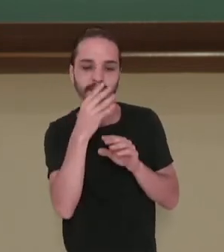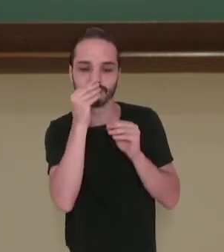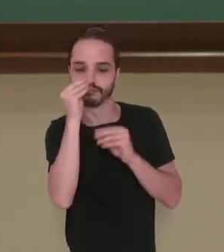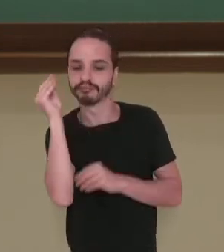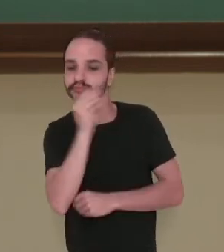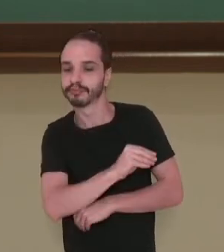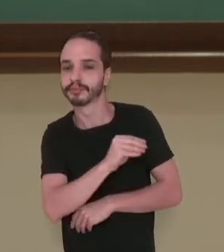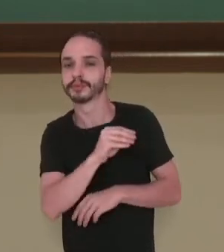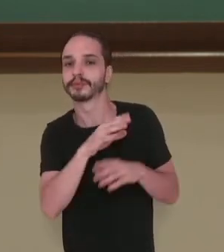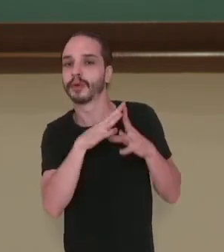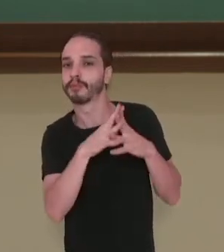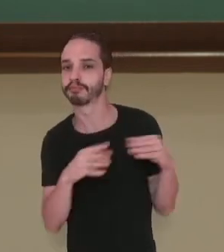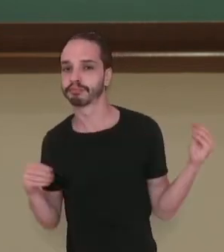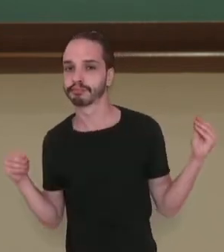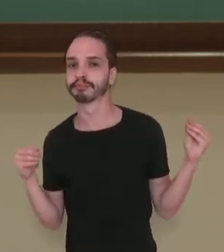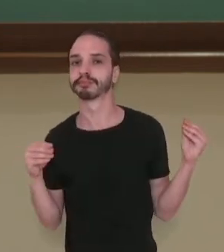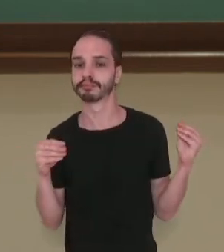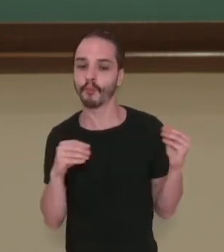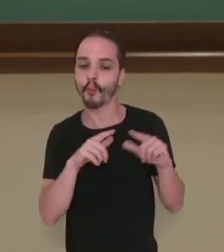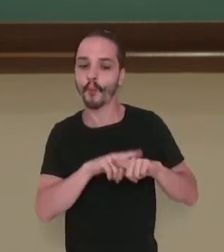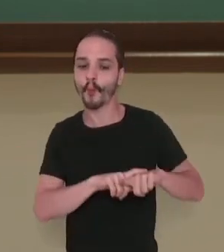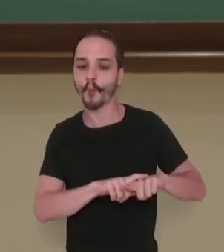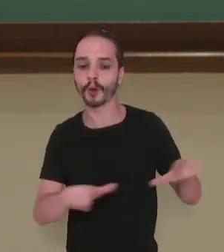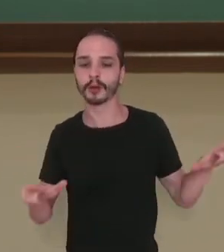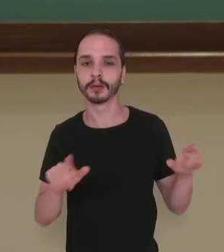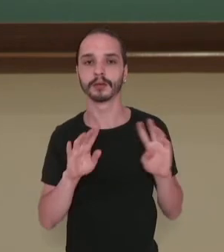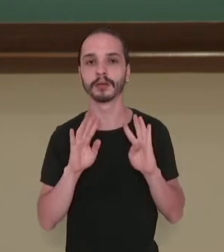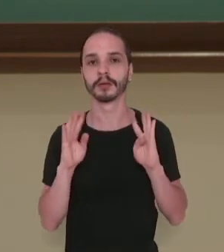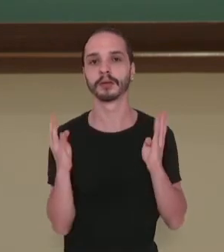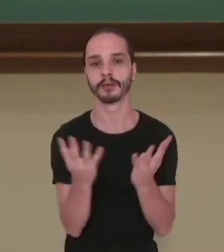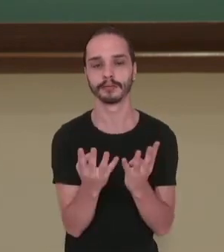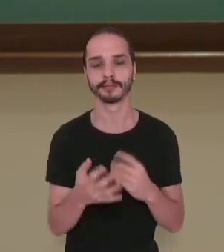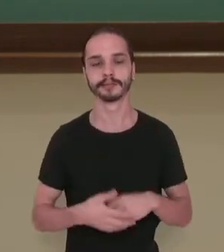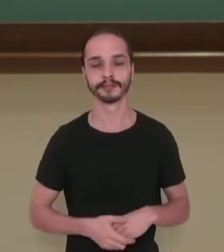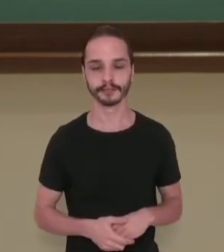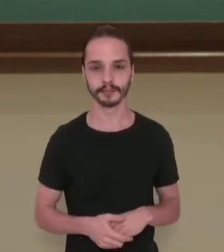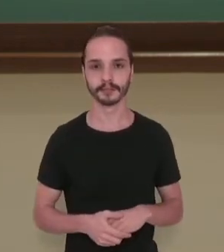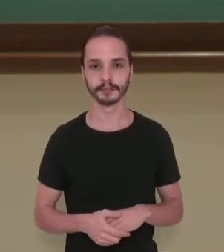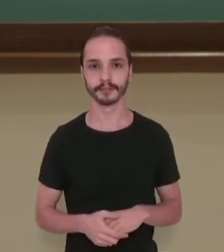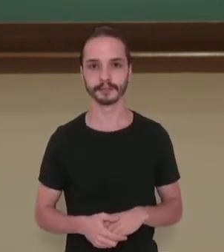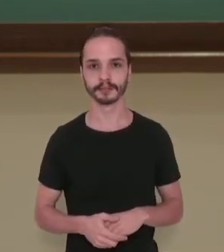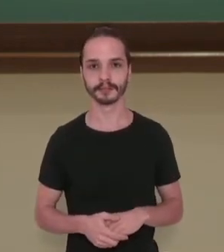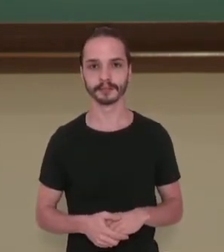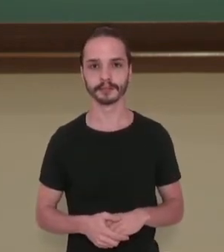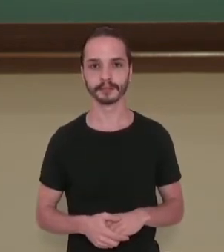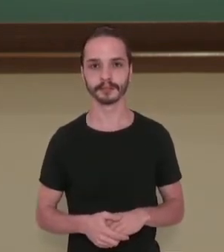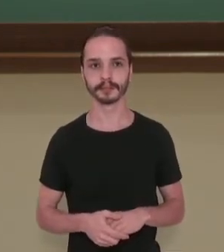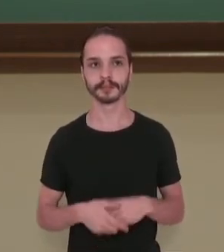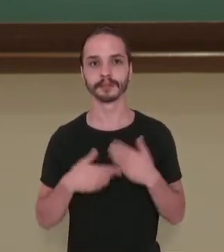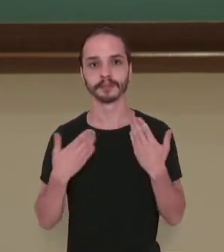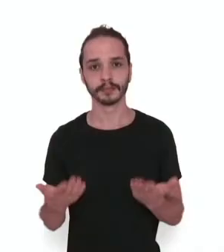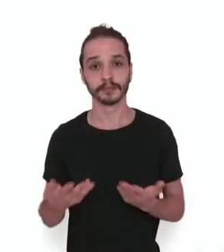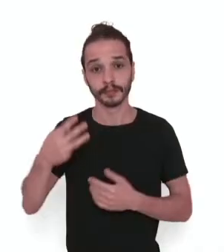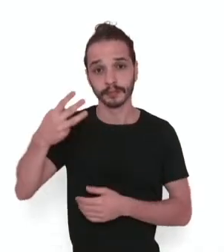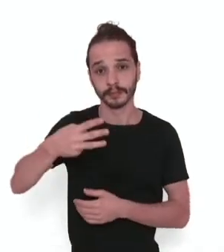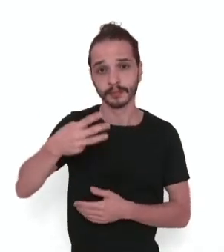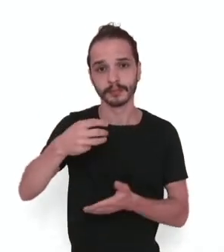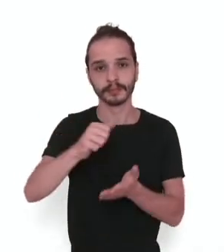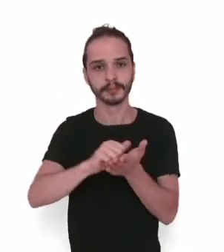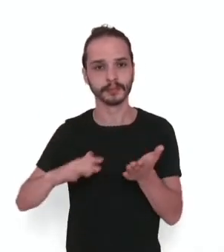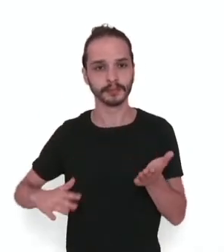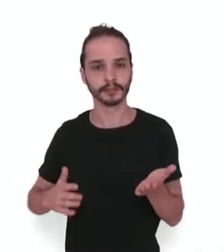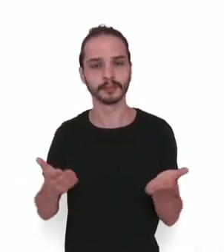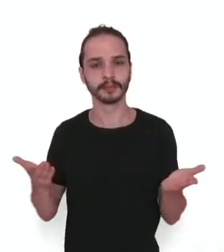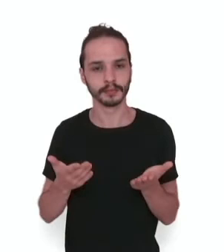principal defendida por ele, né? As consequências aí das agressões, ok? Então, para a nossa terceira atividade,